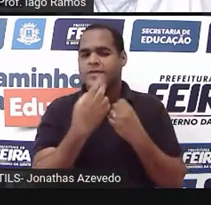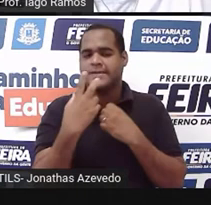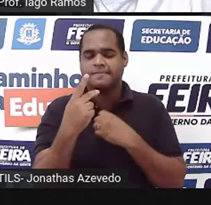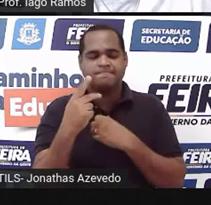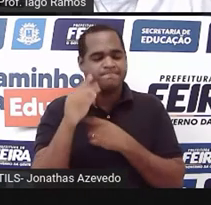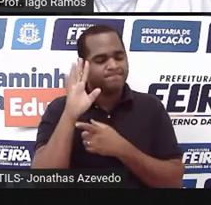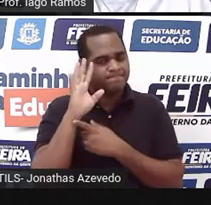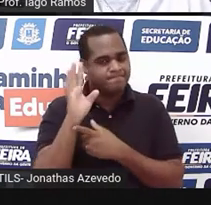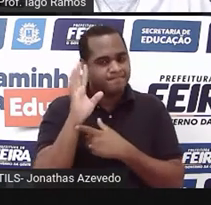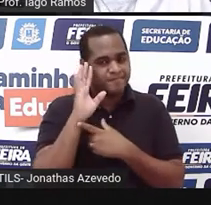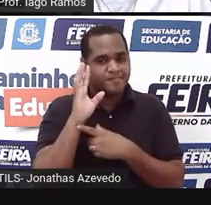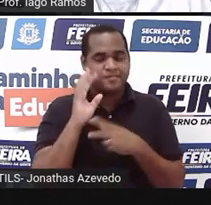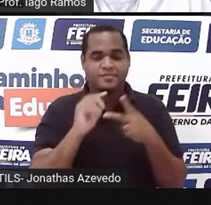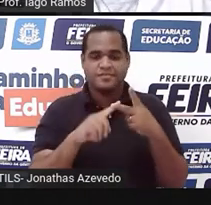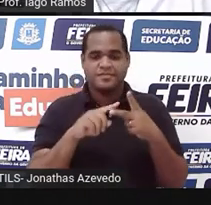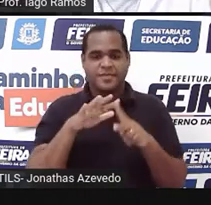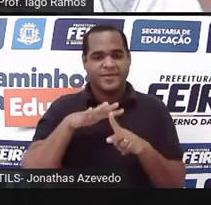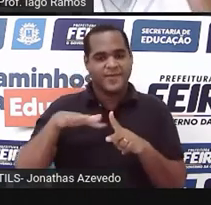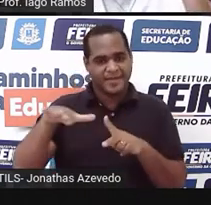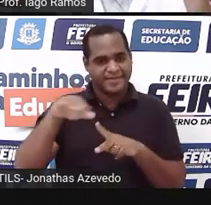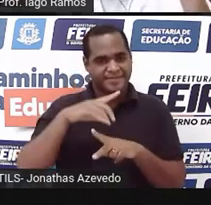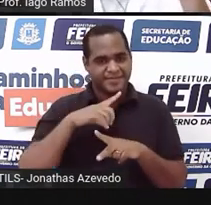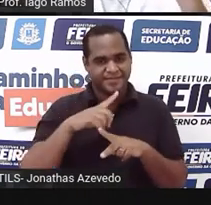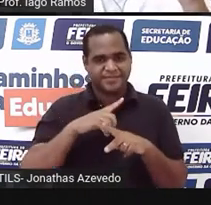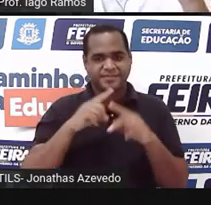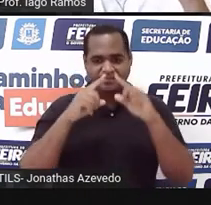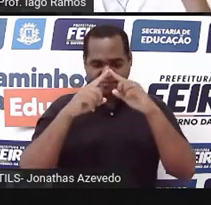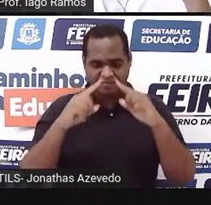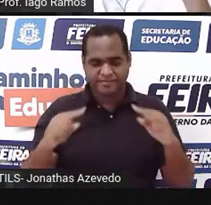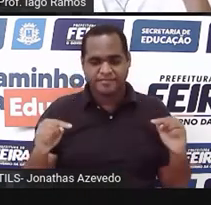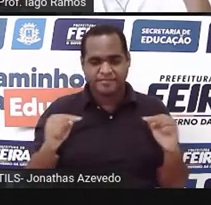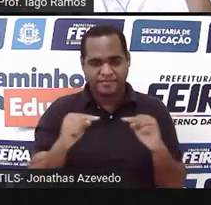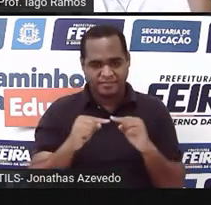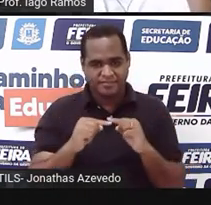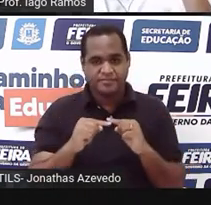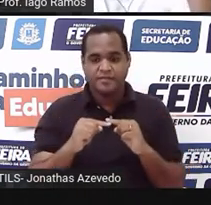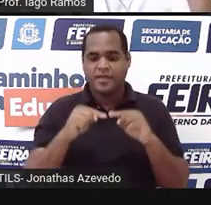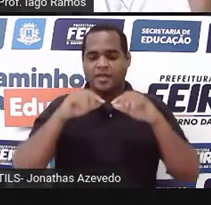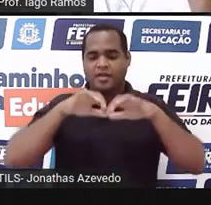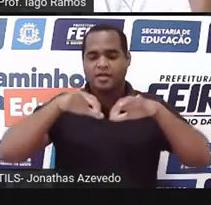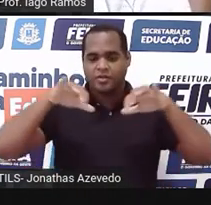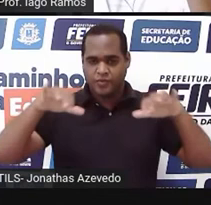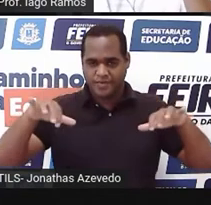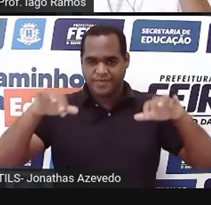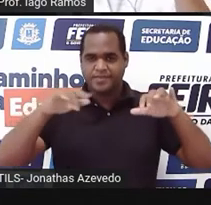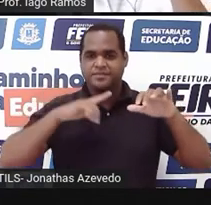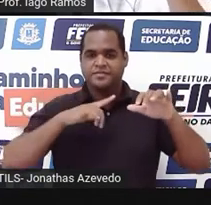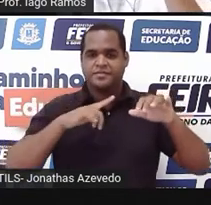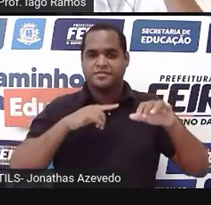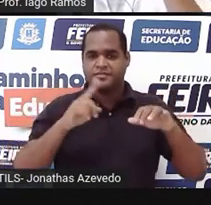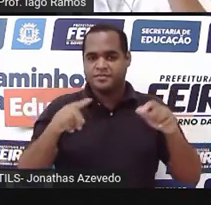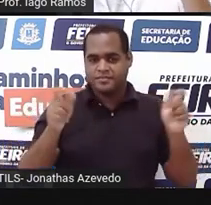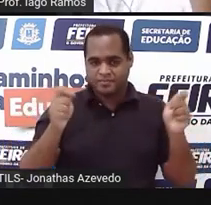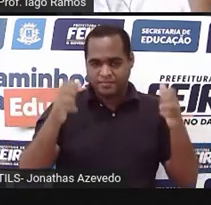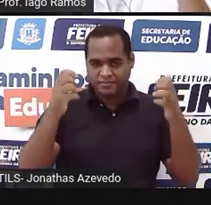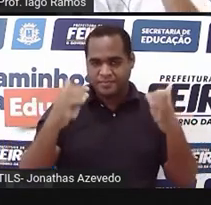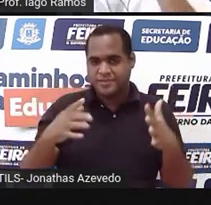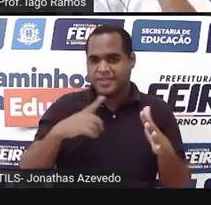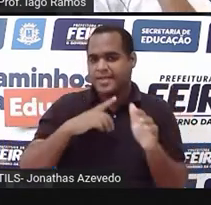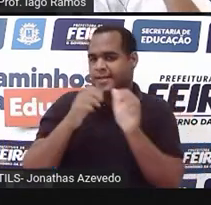dividir a gente calcula a área desses dois triângulos E aí se a gente junta